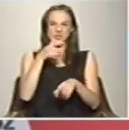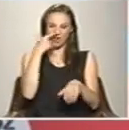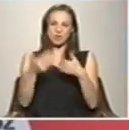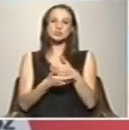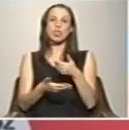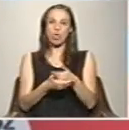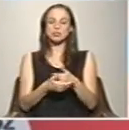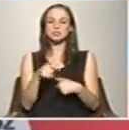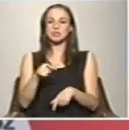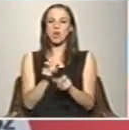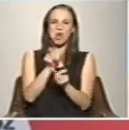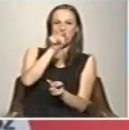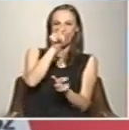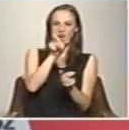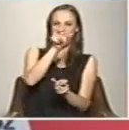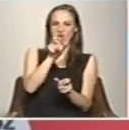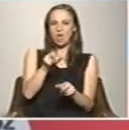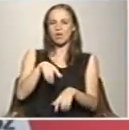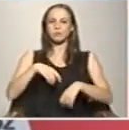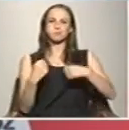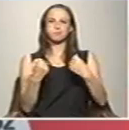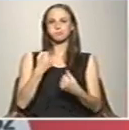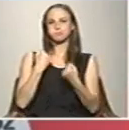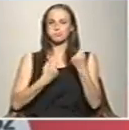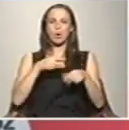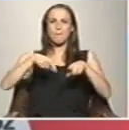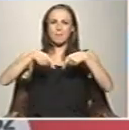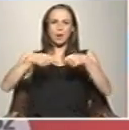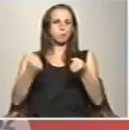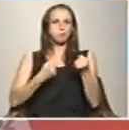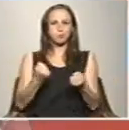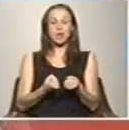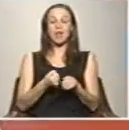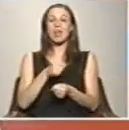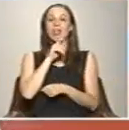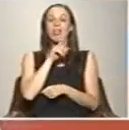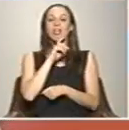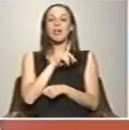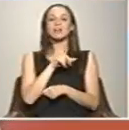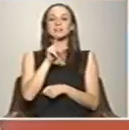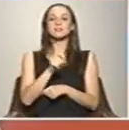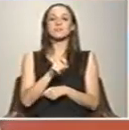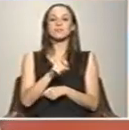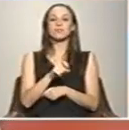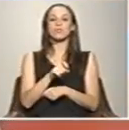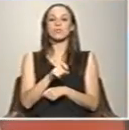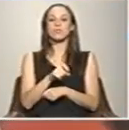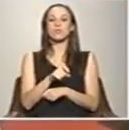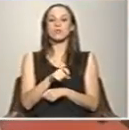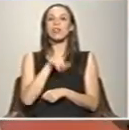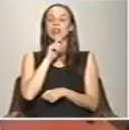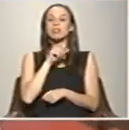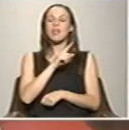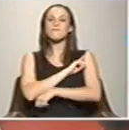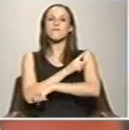coluna muito comprimida, falta de mobilidade em braços e pernas, então começa a ganhar não só maior força do centro para sustentar melhor